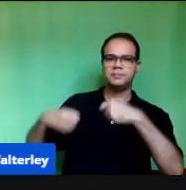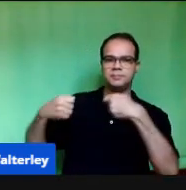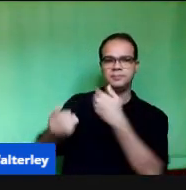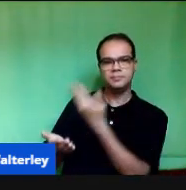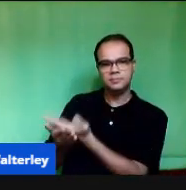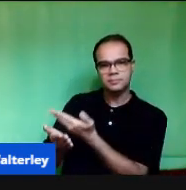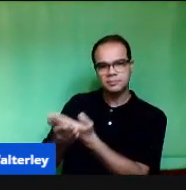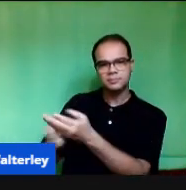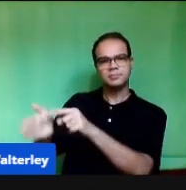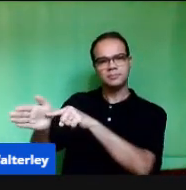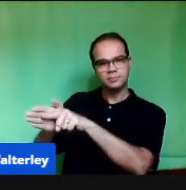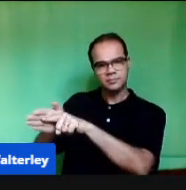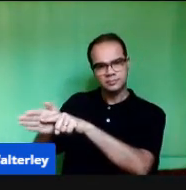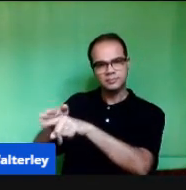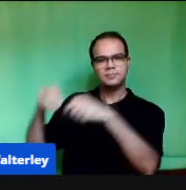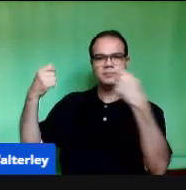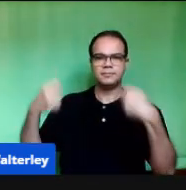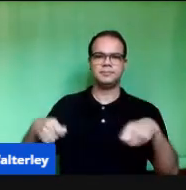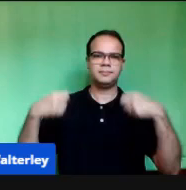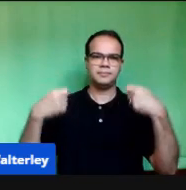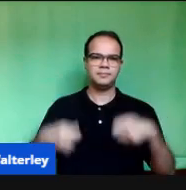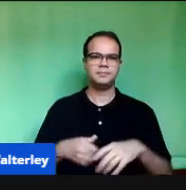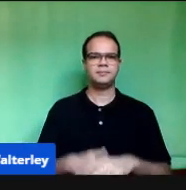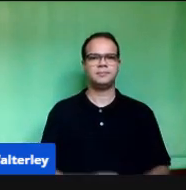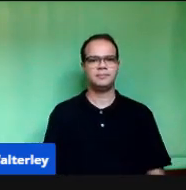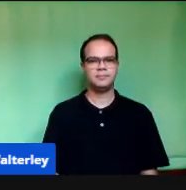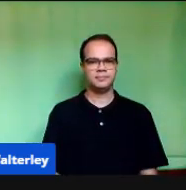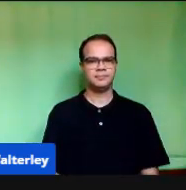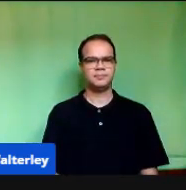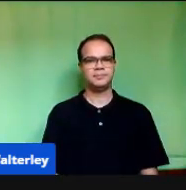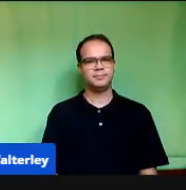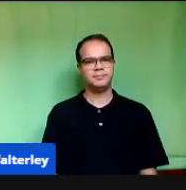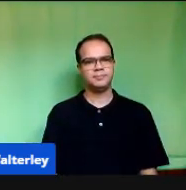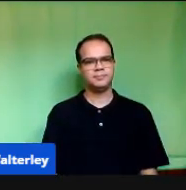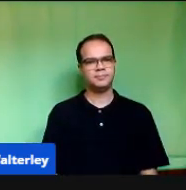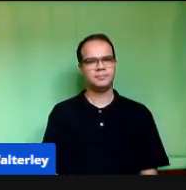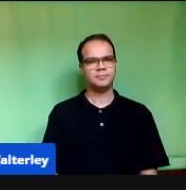sobre crenças, tabus e preconceitos.